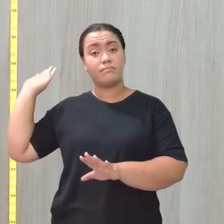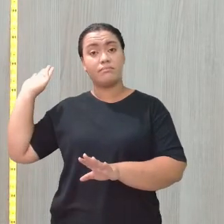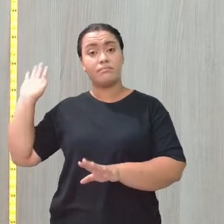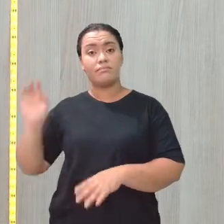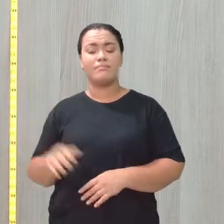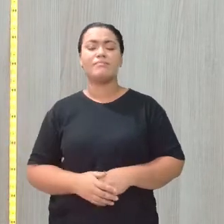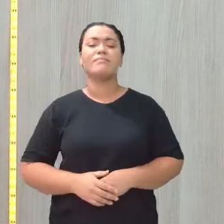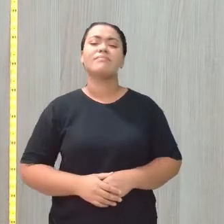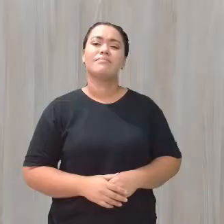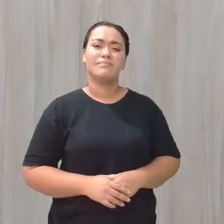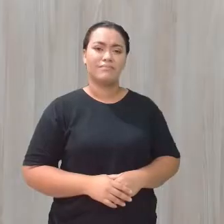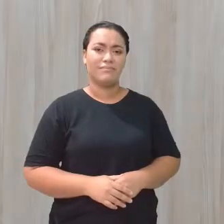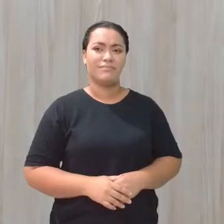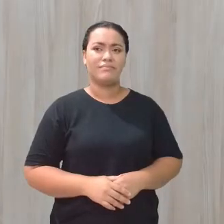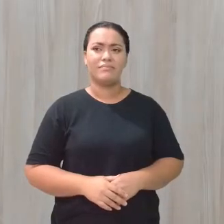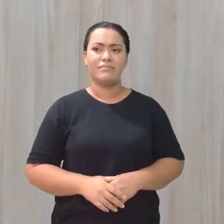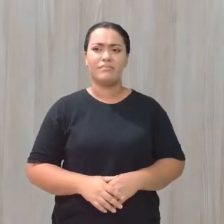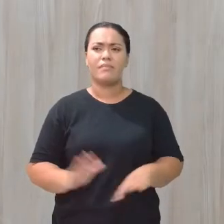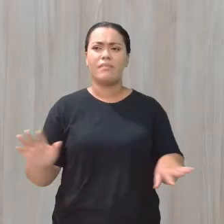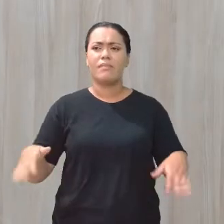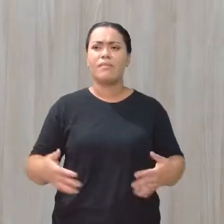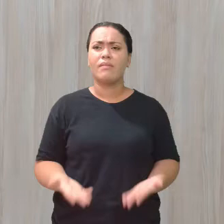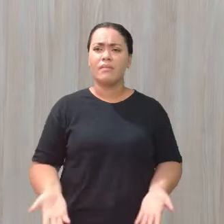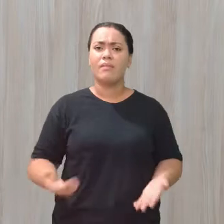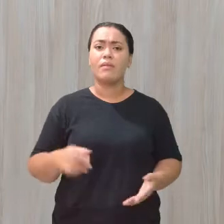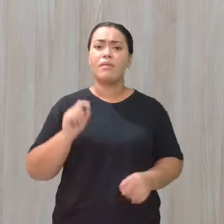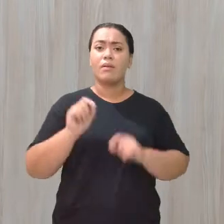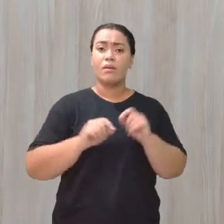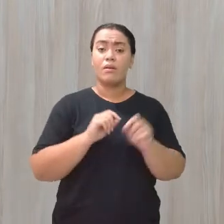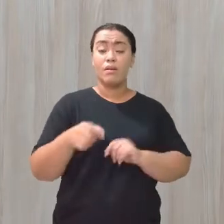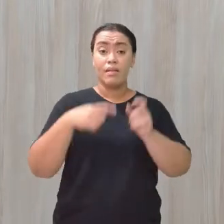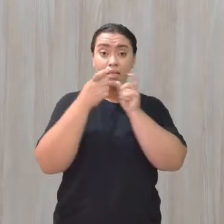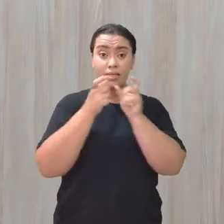passadas, né? Águas passadas. E aí, o que são